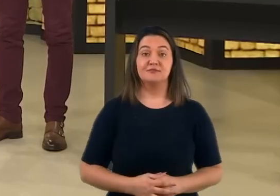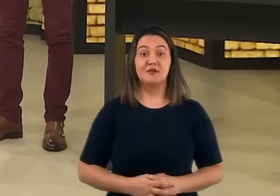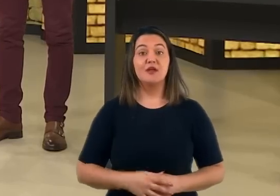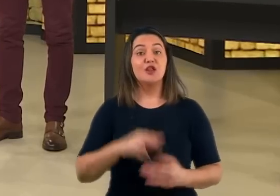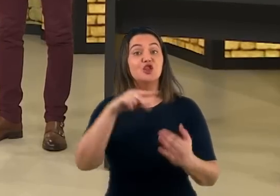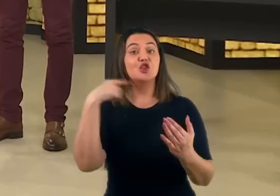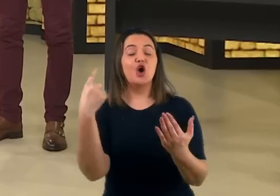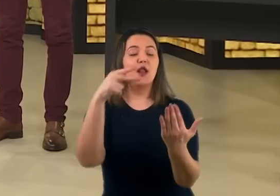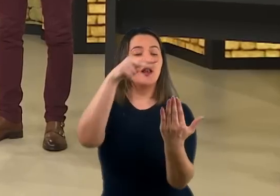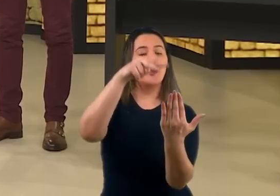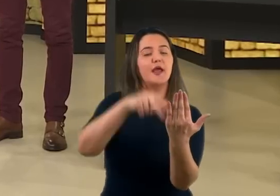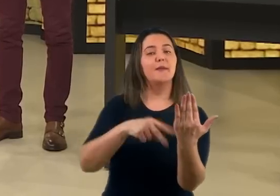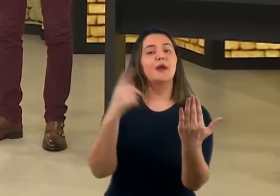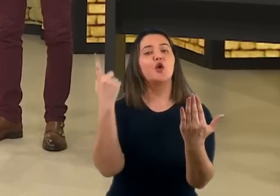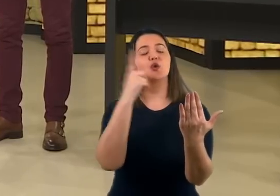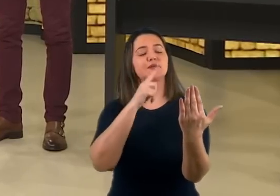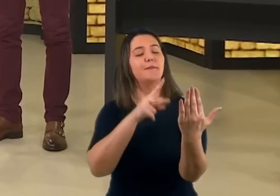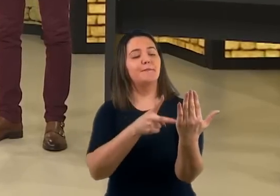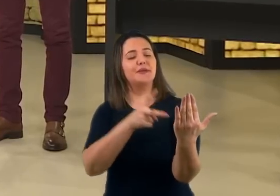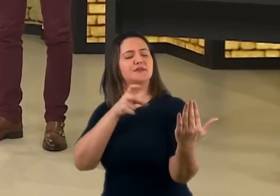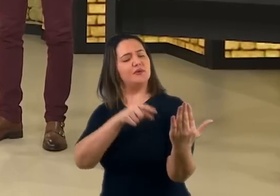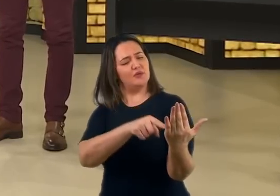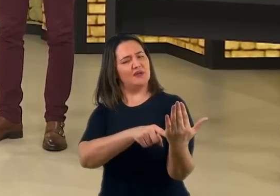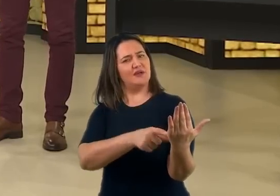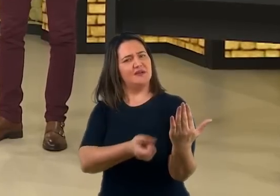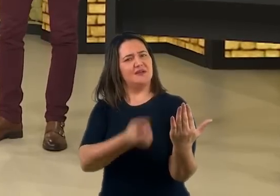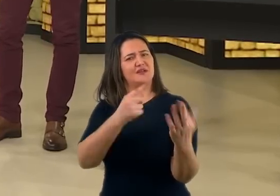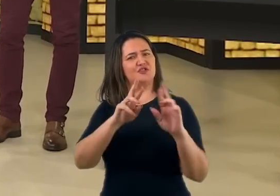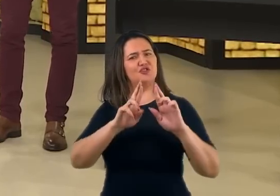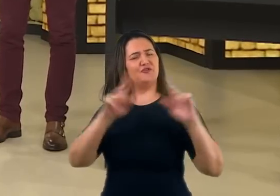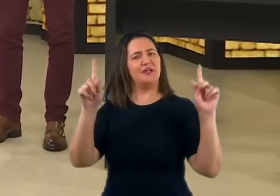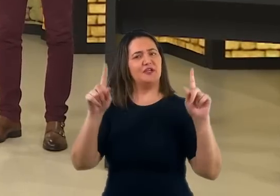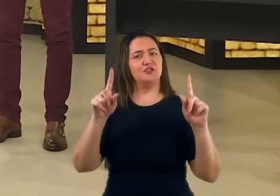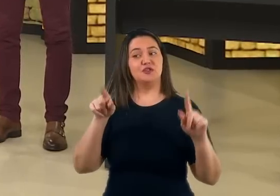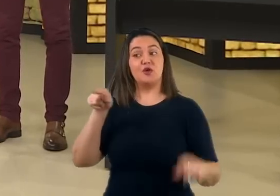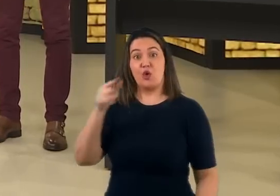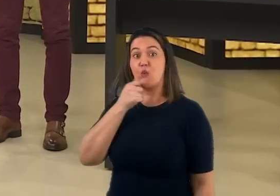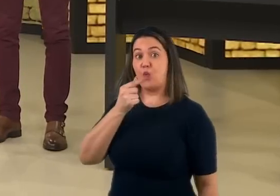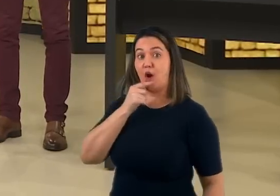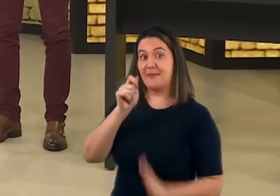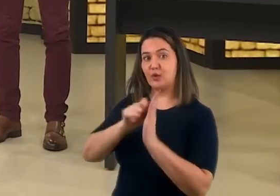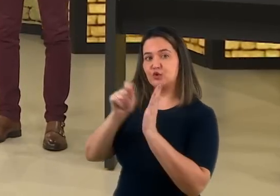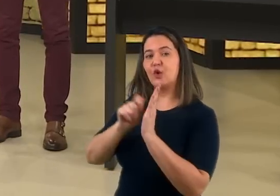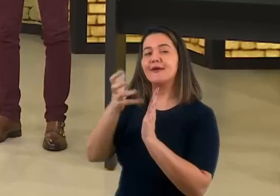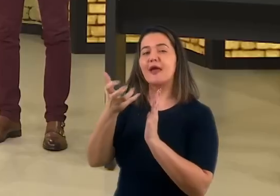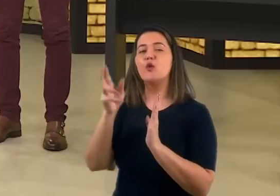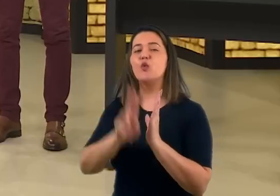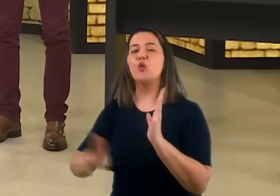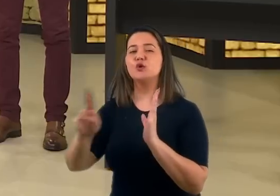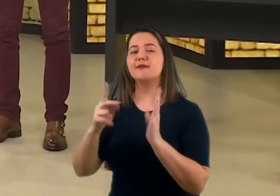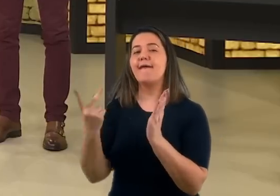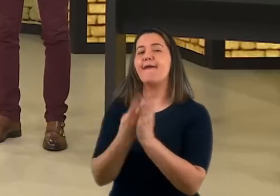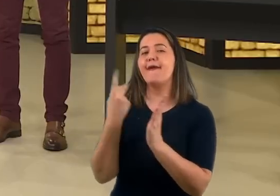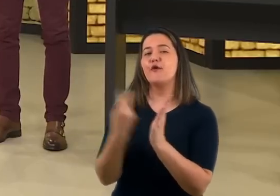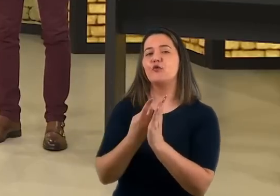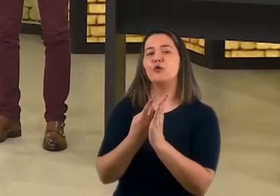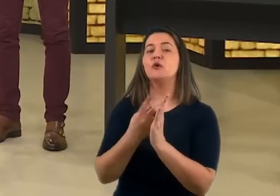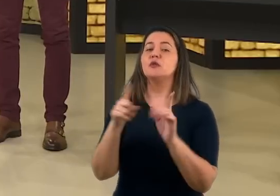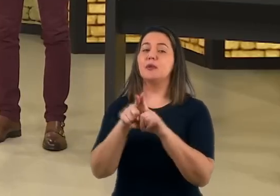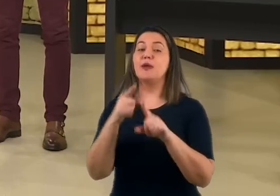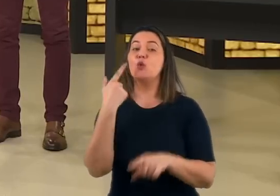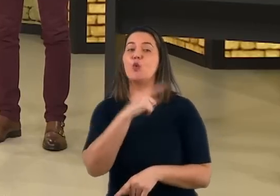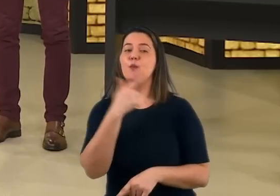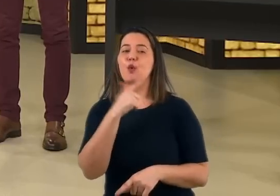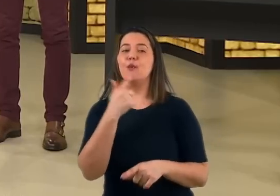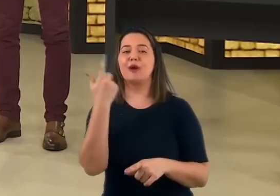para chamar a atenção para algo importante, ou seja, o autor usa a ironia e até o humor para transmitir